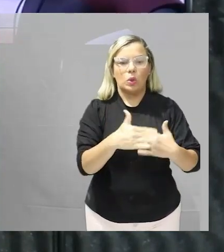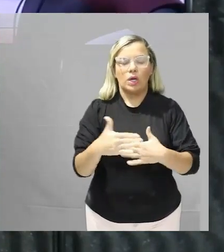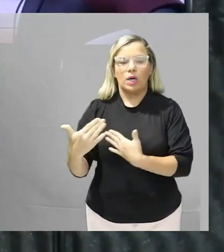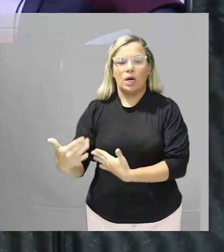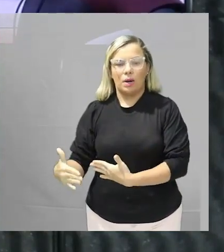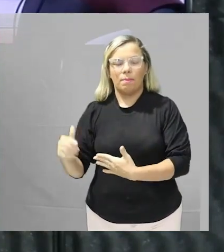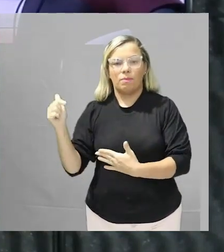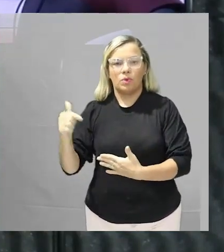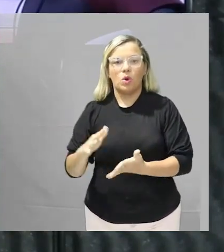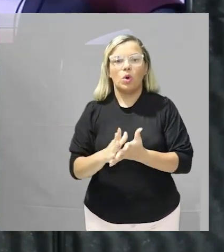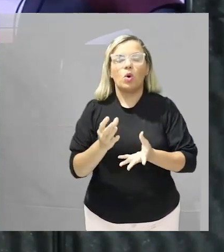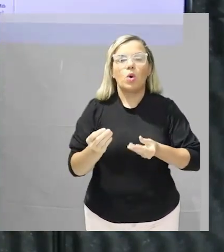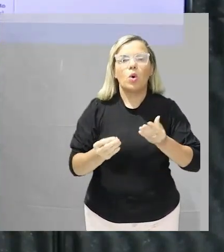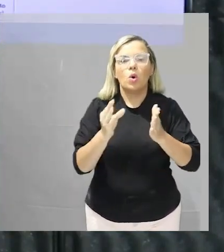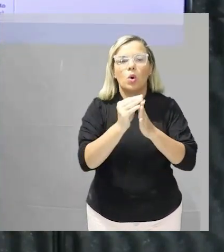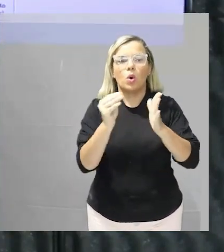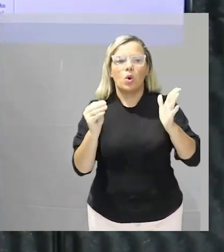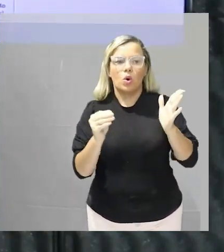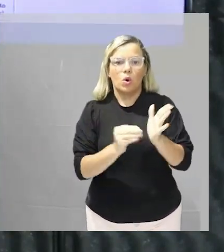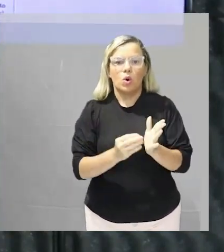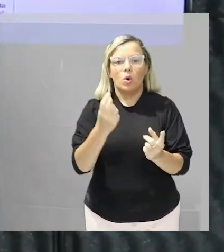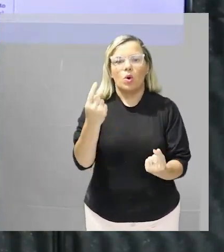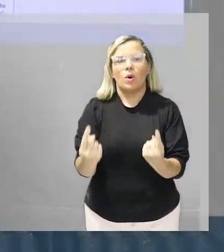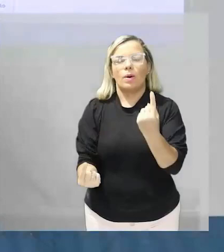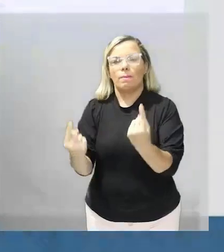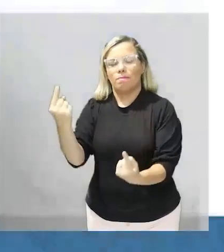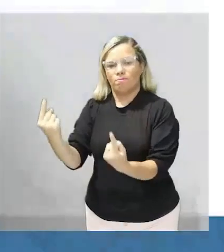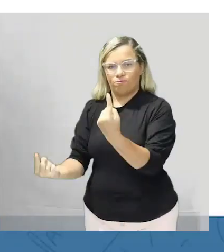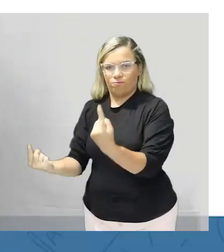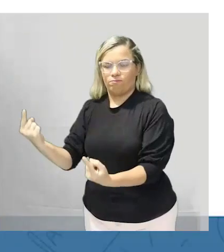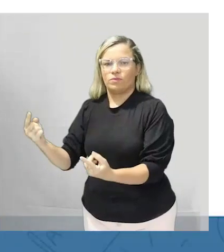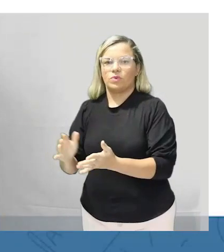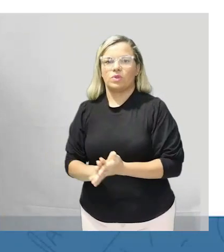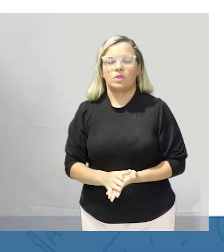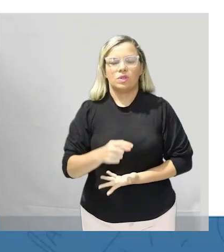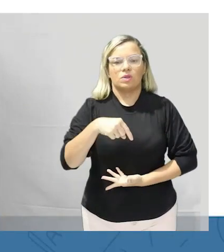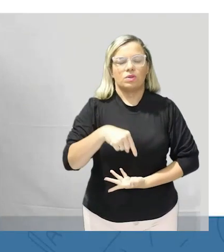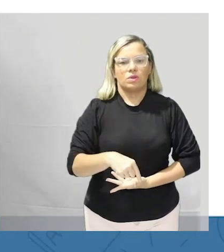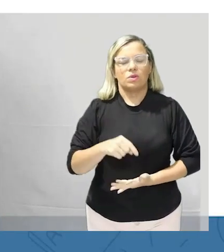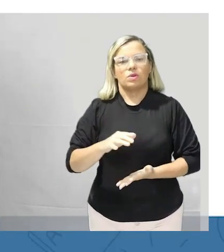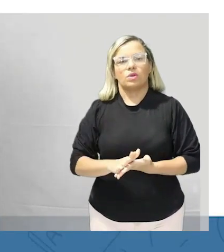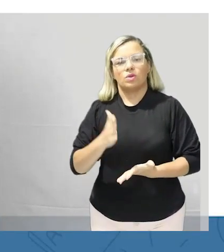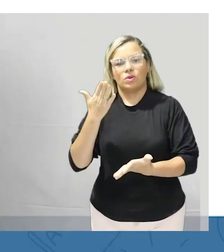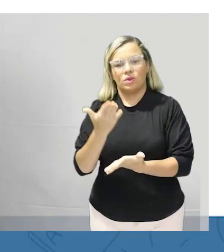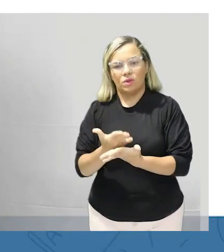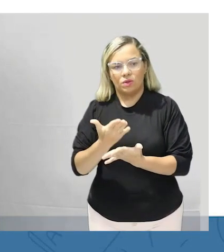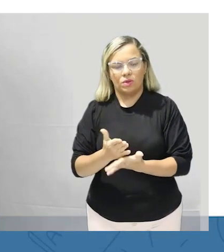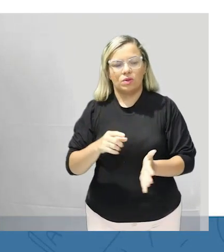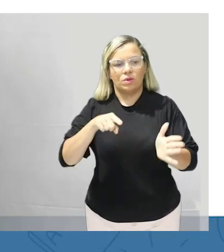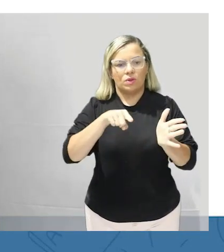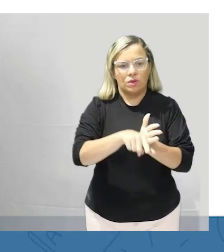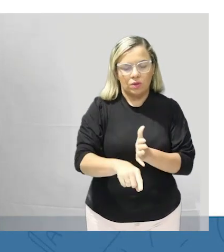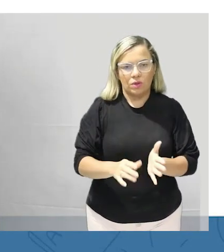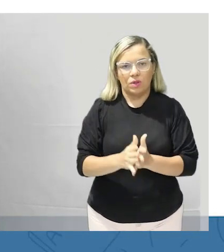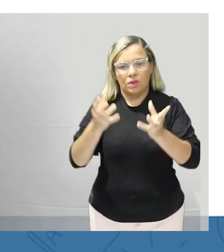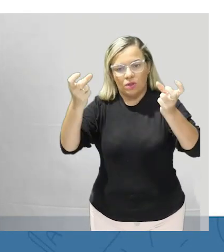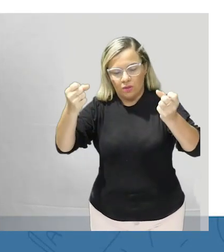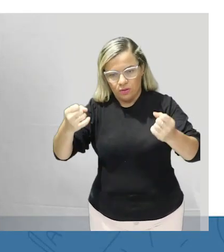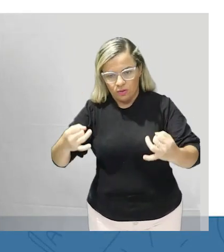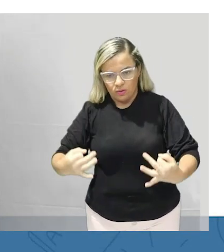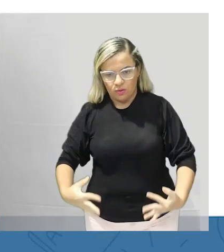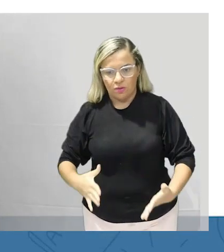com o assunto estatística e aqui nós estamos né Trabalhando questões comentadas